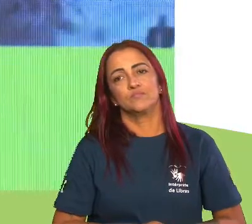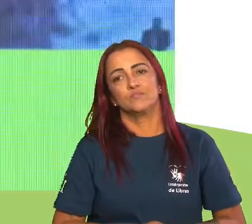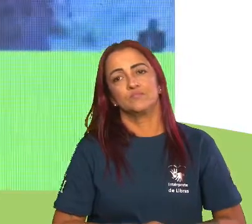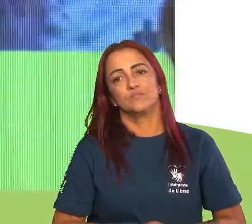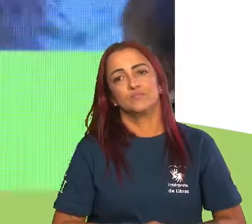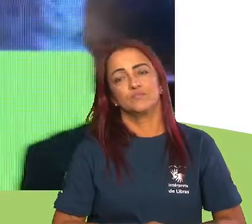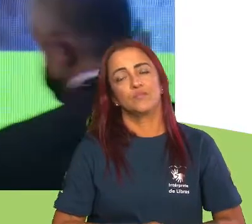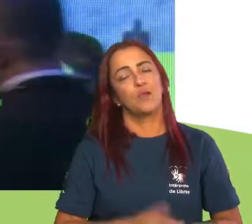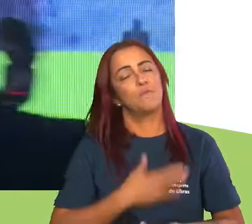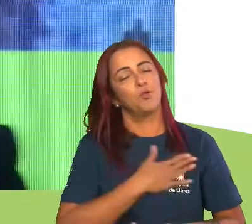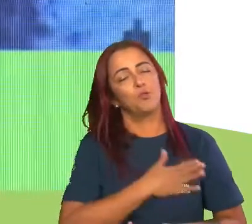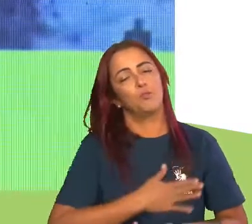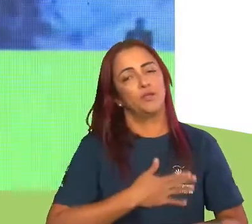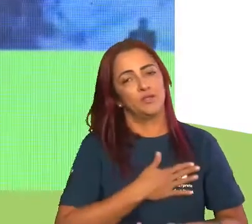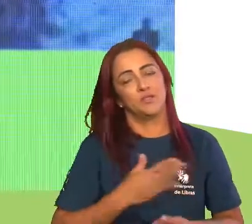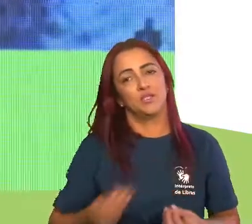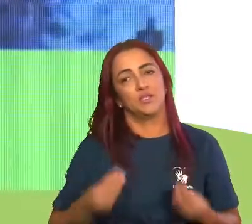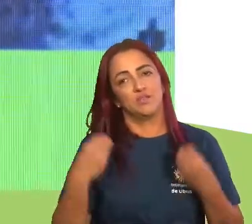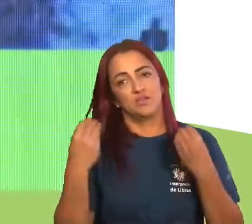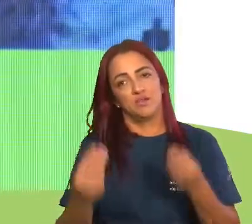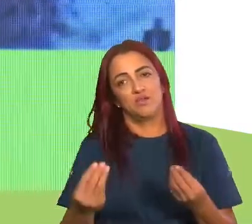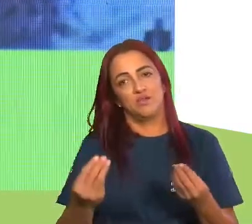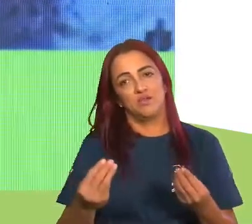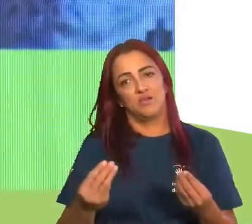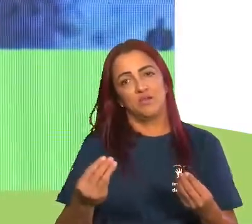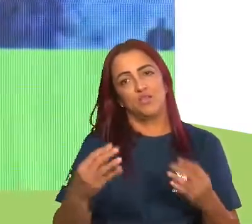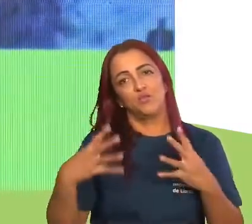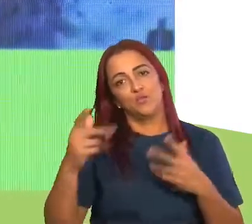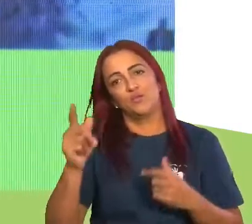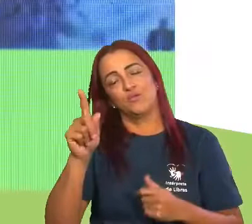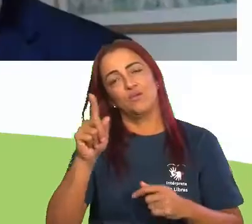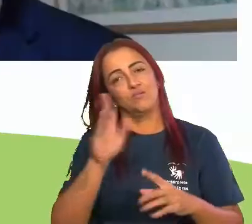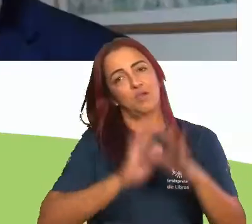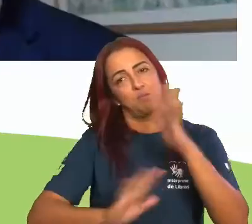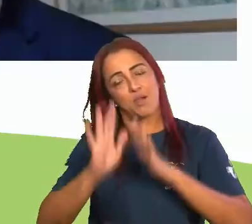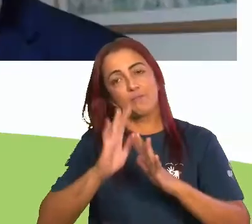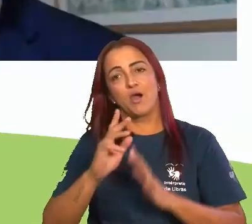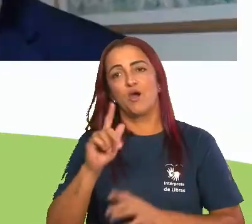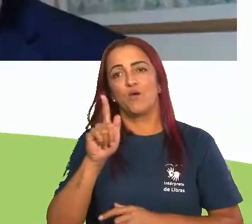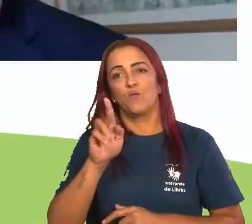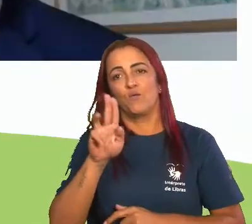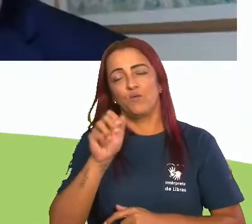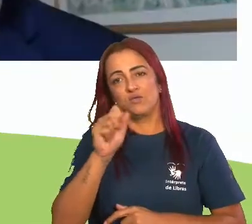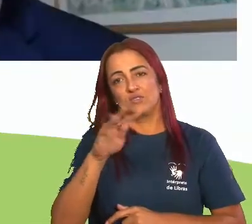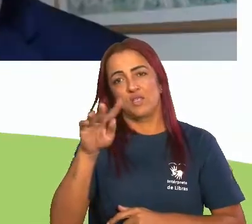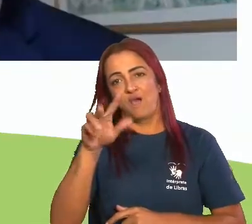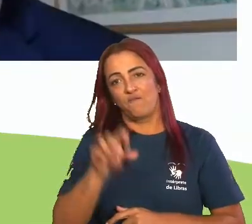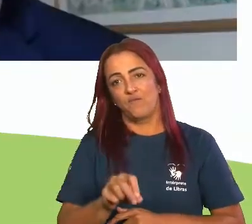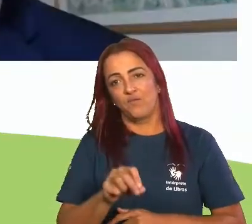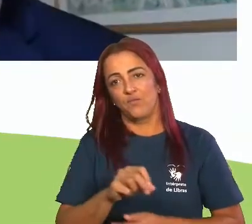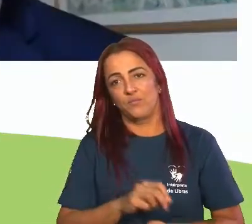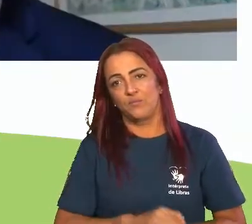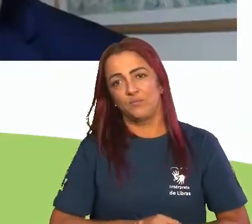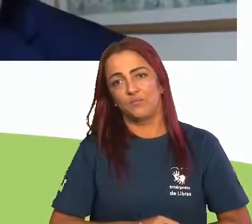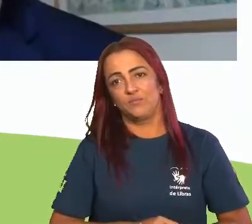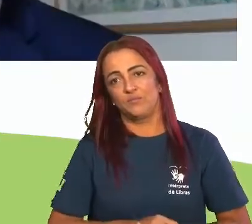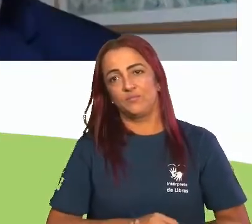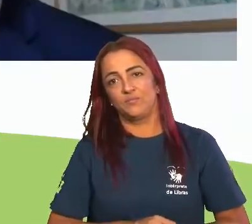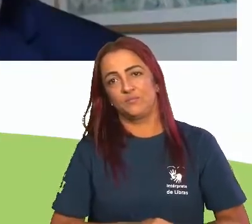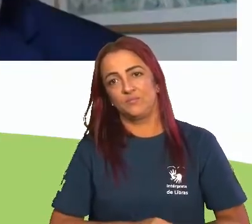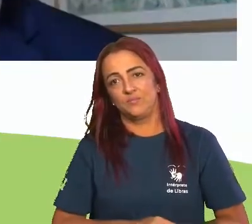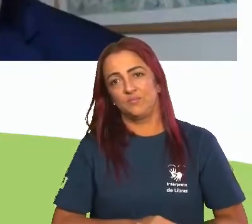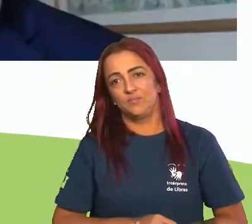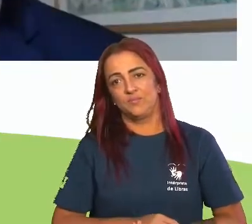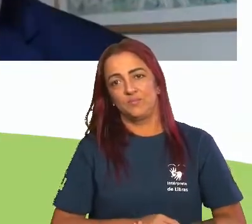Um grande prazer que eu entrego a vocês. Depois de tudo que eu ouvi do Gustavo, estou extremamente emocionada. Agradeço